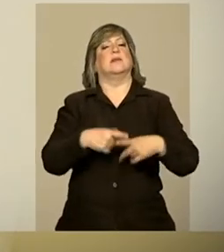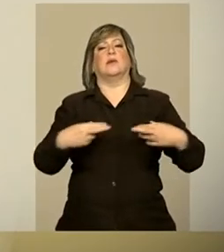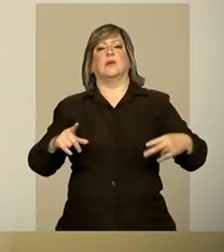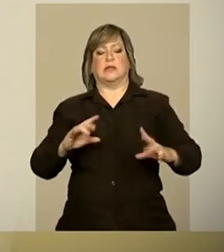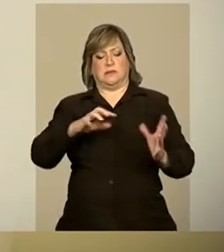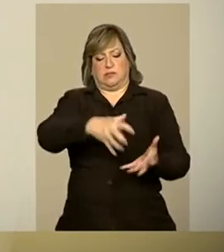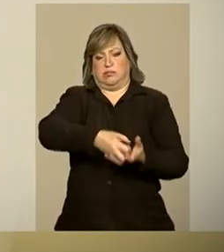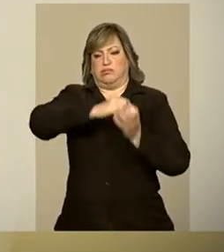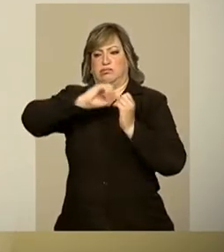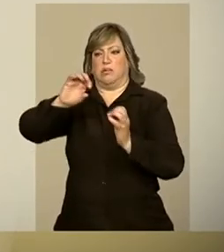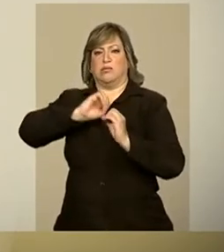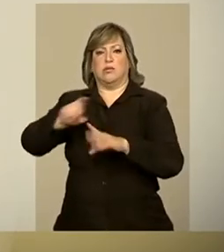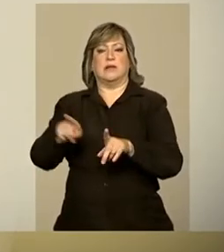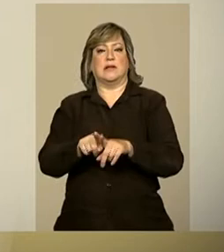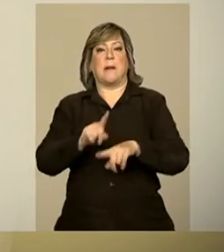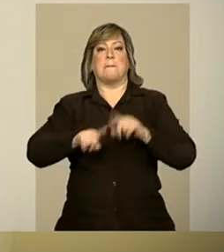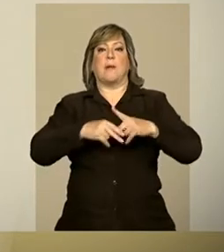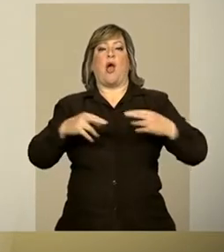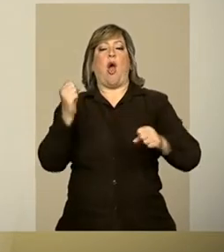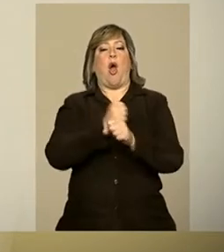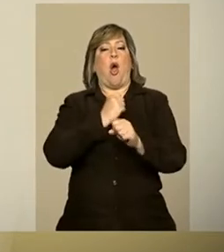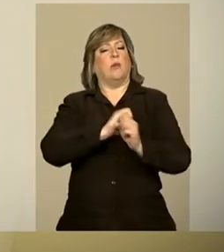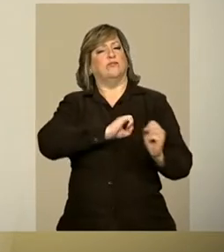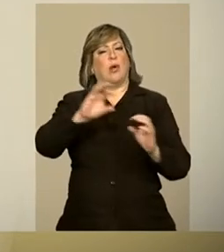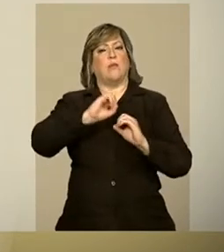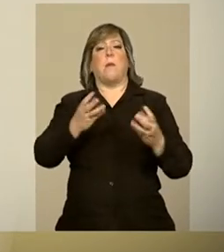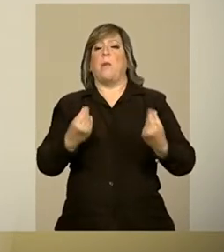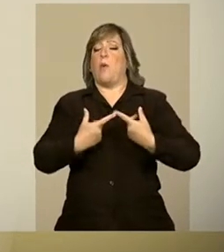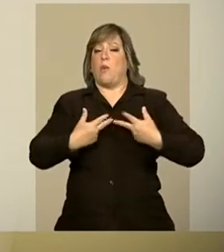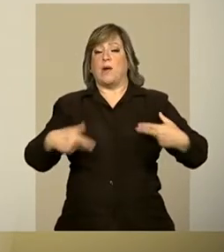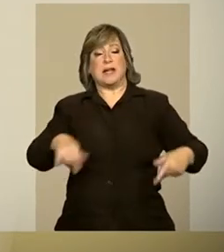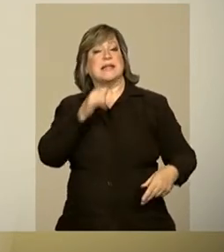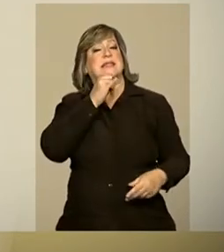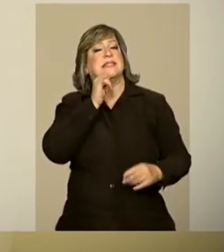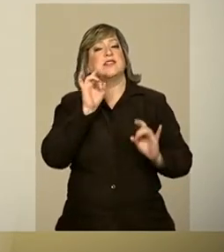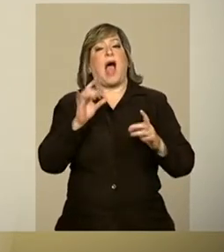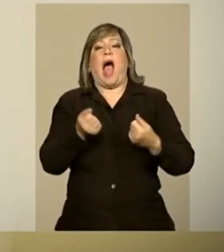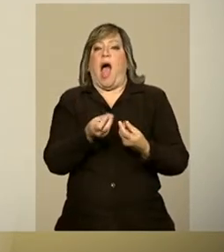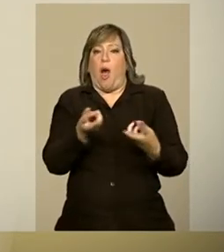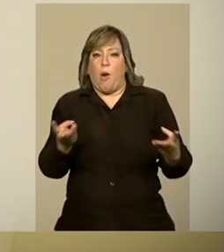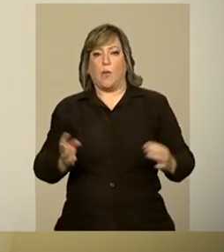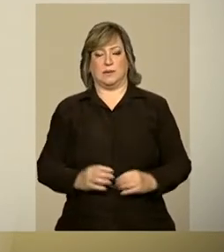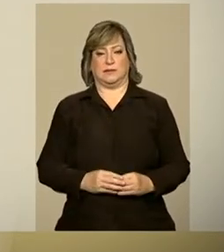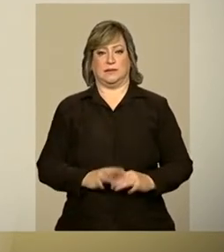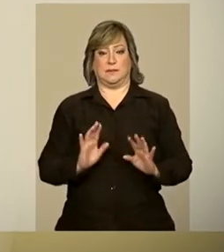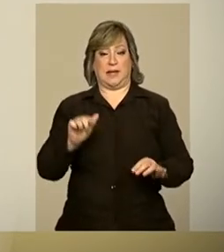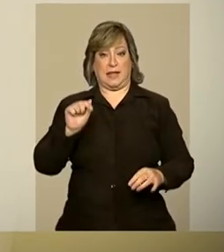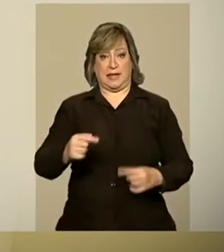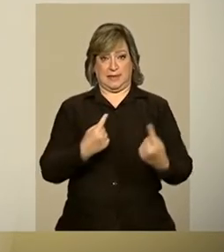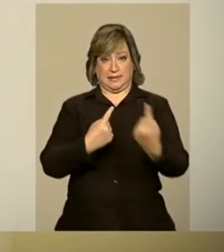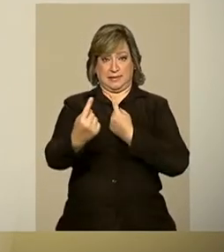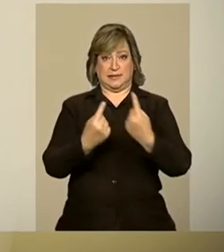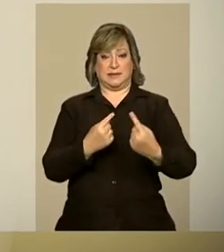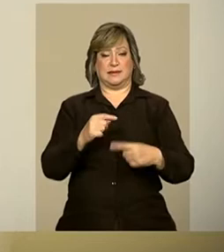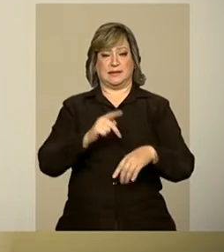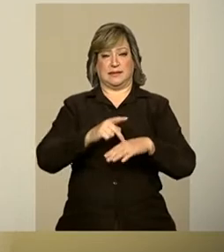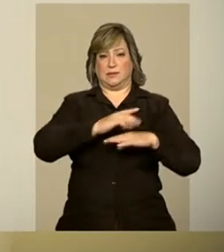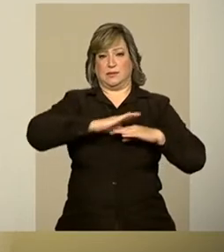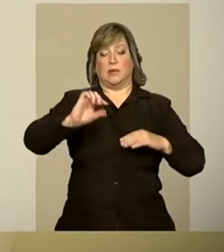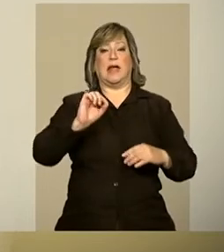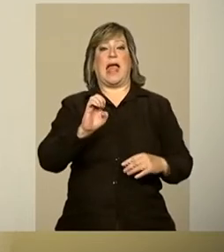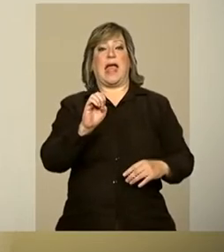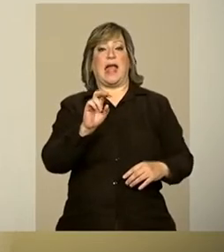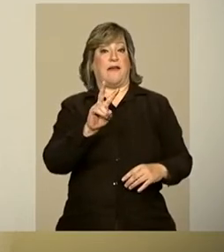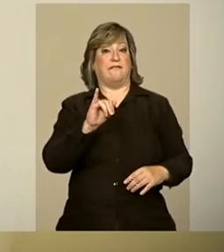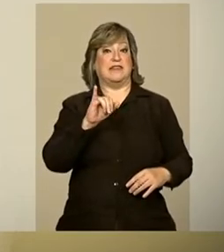de construção. E isso eu estou citando, Luciano, apenas alguns exemplos. As estradas vicinais, Luciano, são aquelas